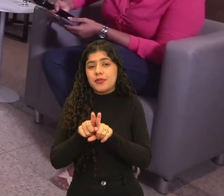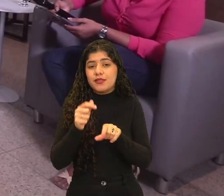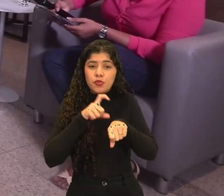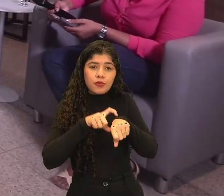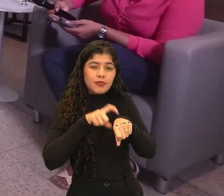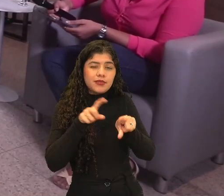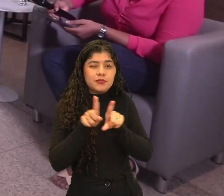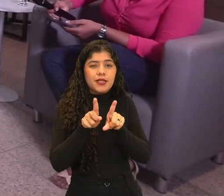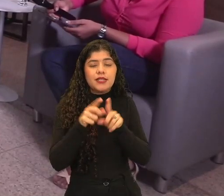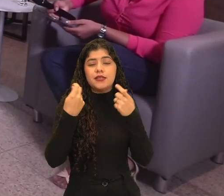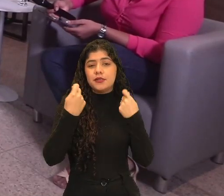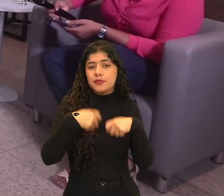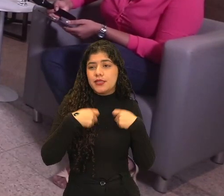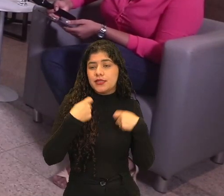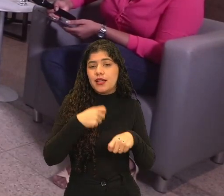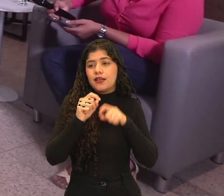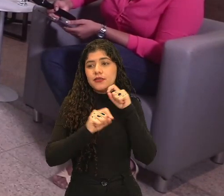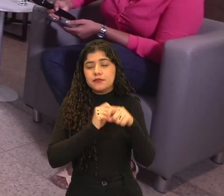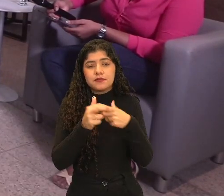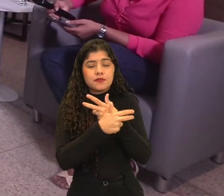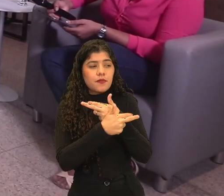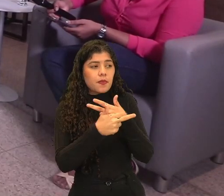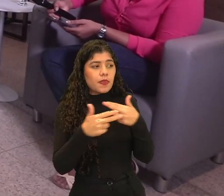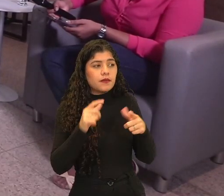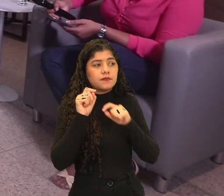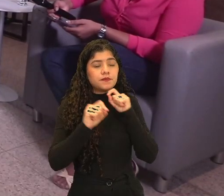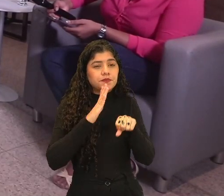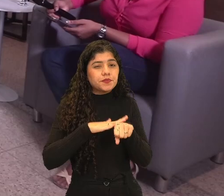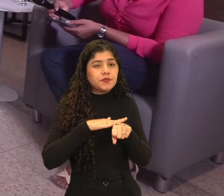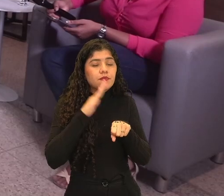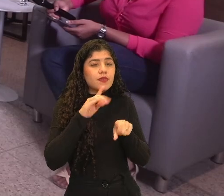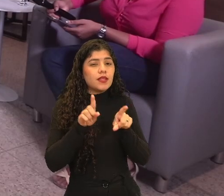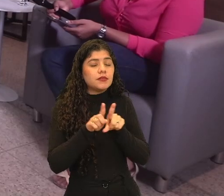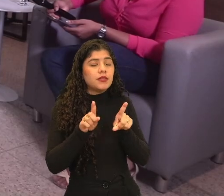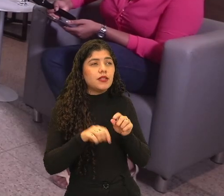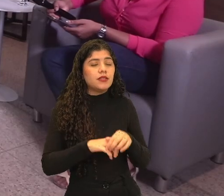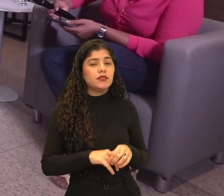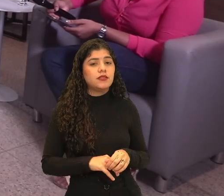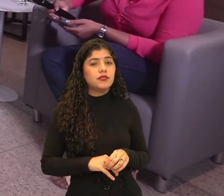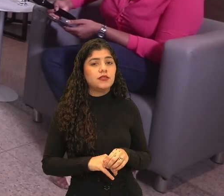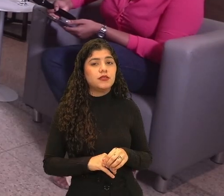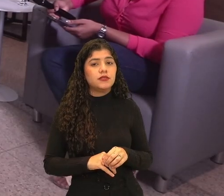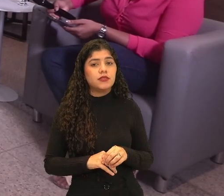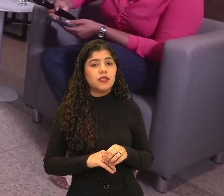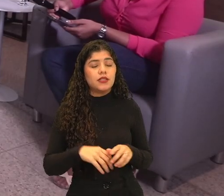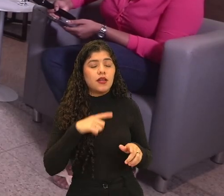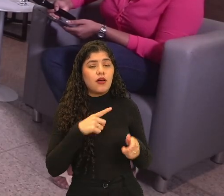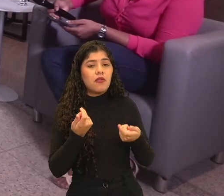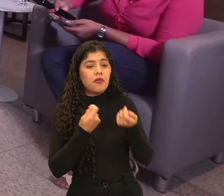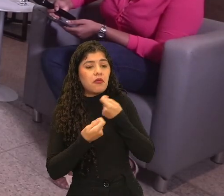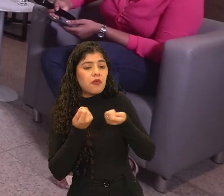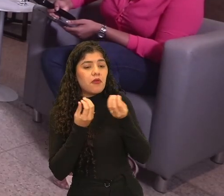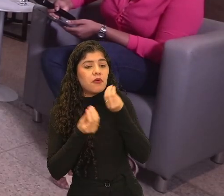que Miguel precisava se regular, e ele tem muita estereotipia, e uma das mais fortes com ele é o balanço do tronco. Então, às vezes, para ele se regular, ele levantava um